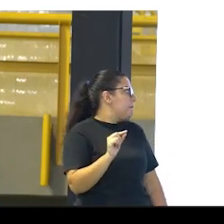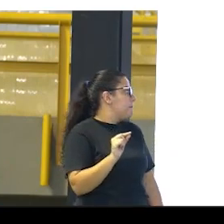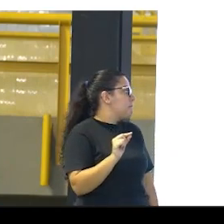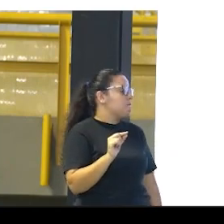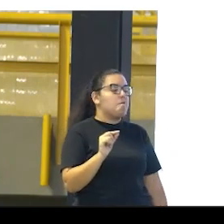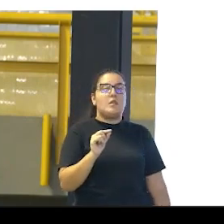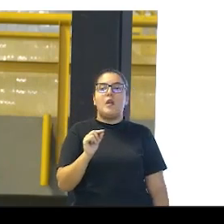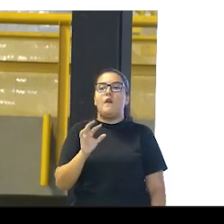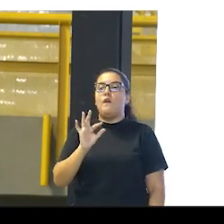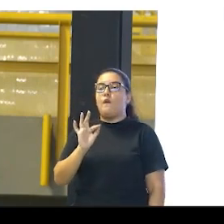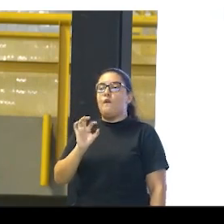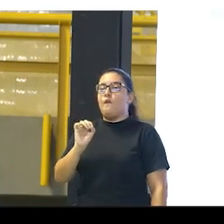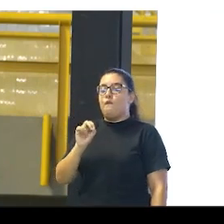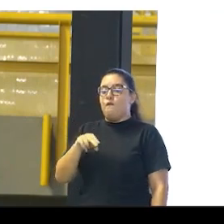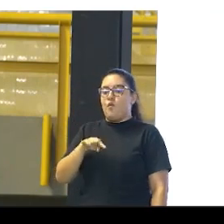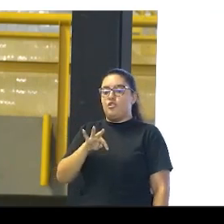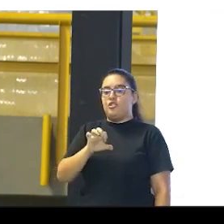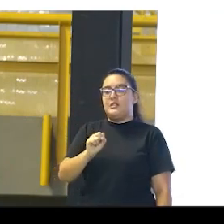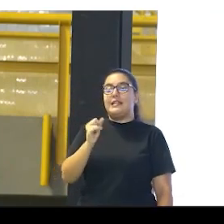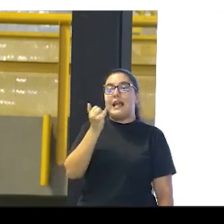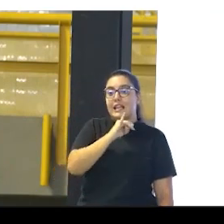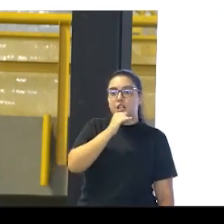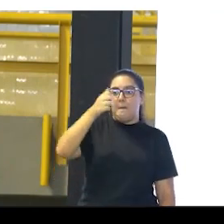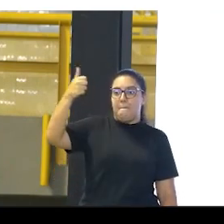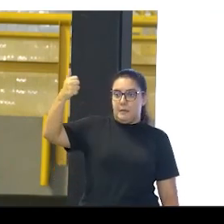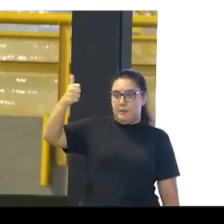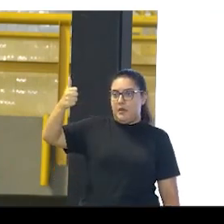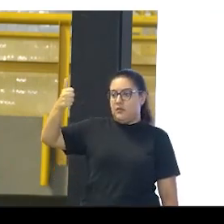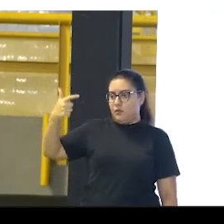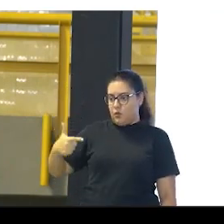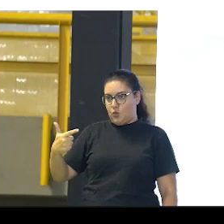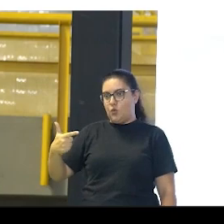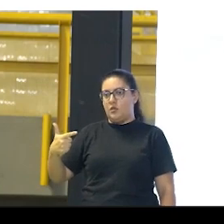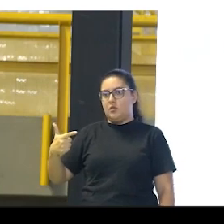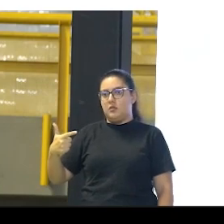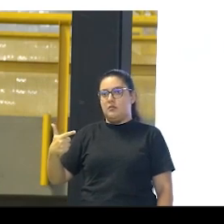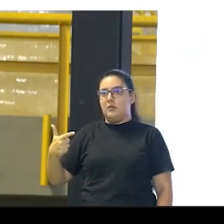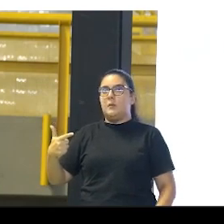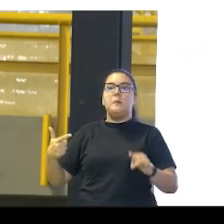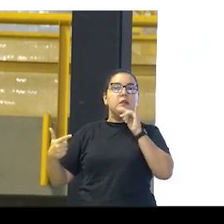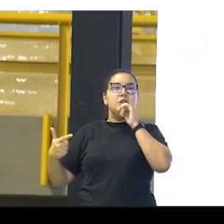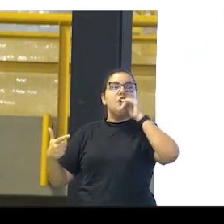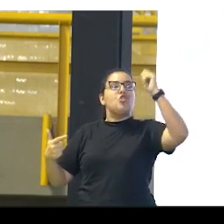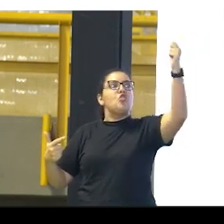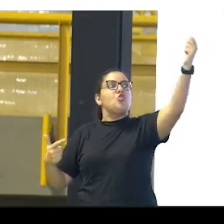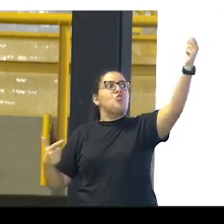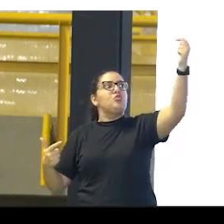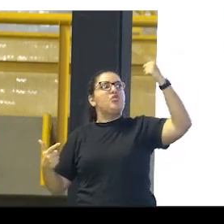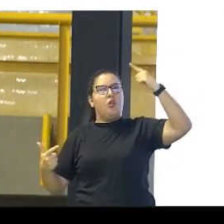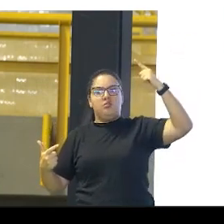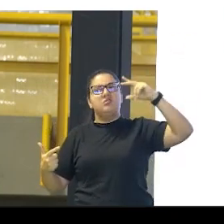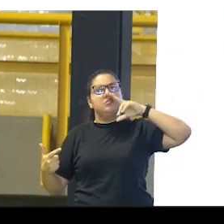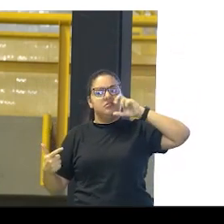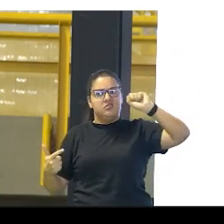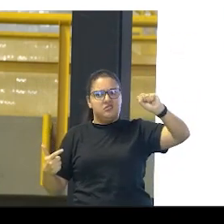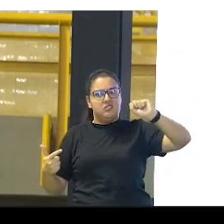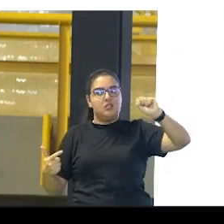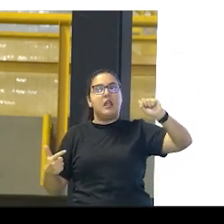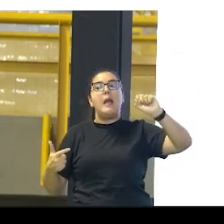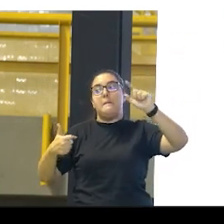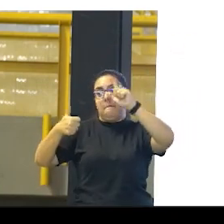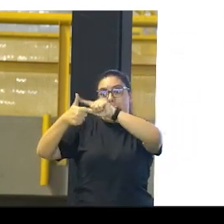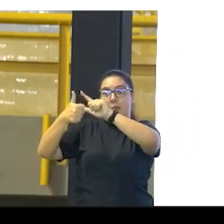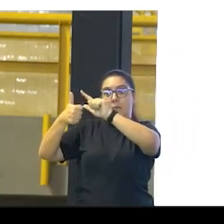de energia em primária e secundária. Ou seja, o sol está aí, o sol está batendo aqui, é uma fonte